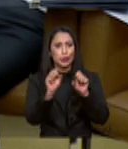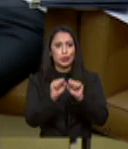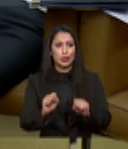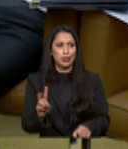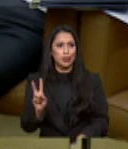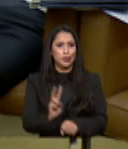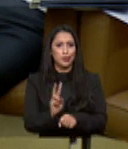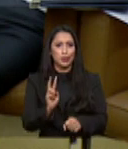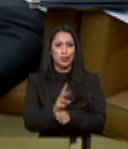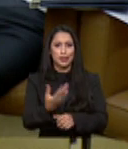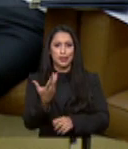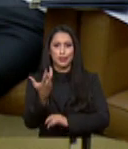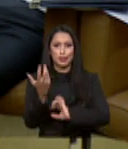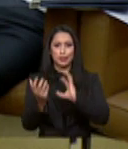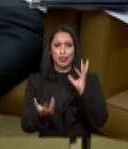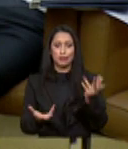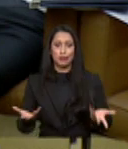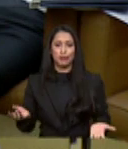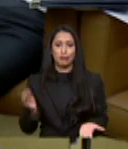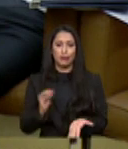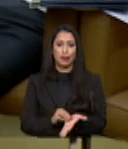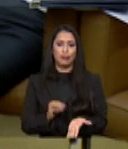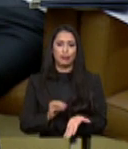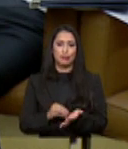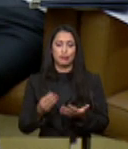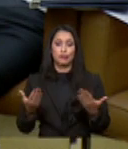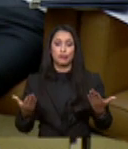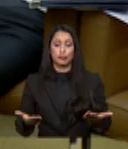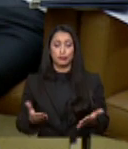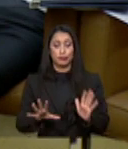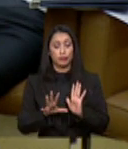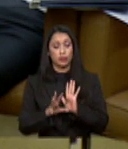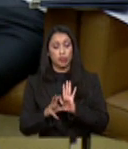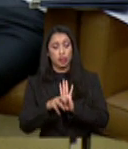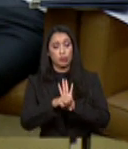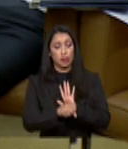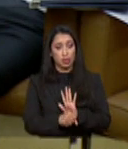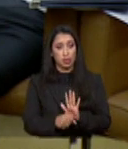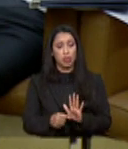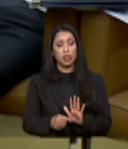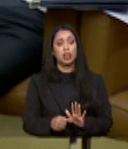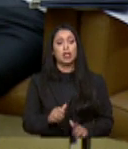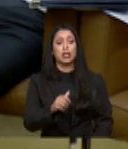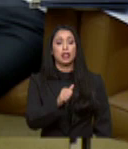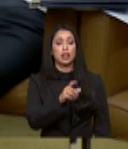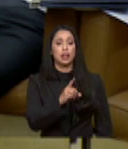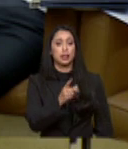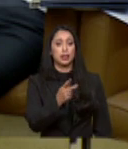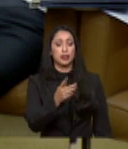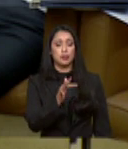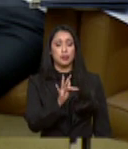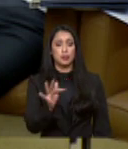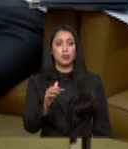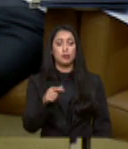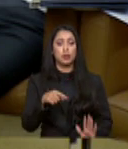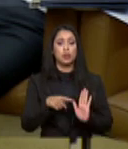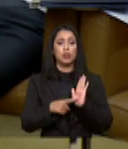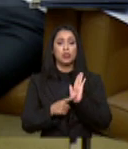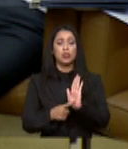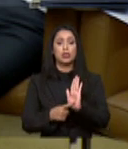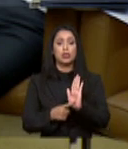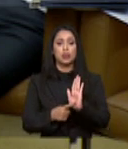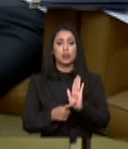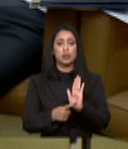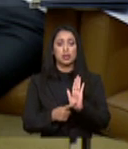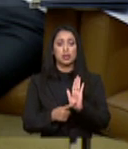de proteção ambiental, aqui mais uma vez em específico, da Amazônia. Citamos aqui na arguição a queda drástica na quantidade